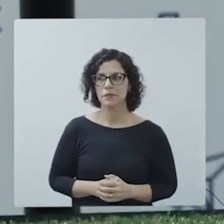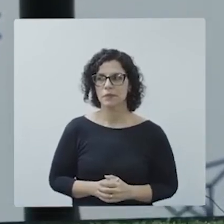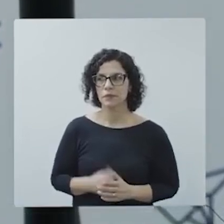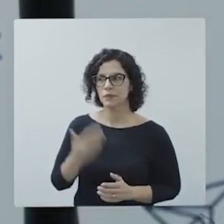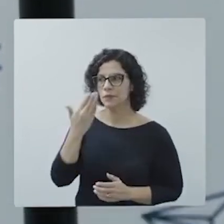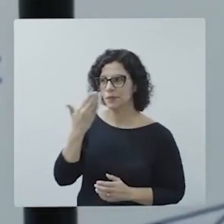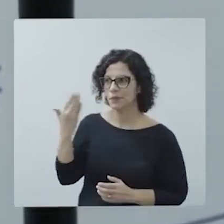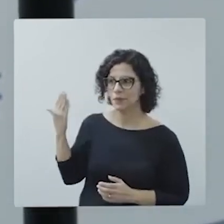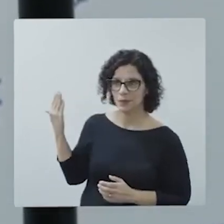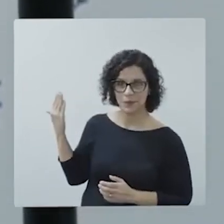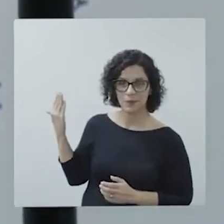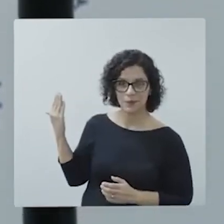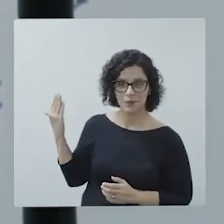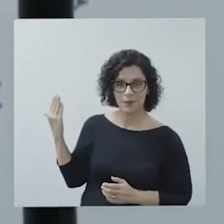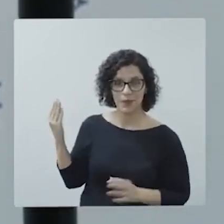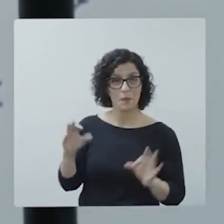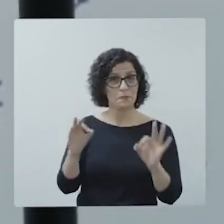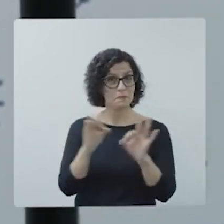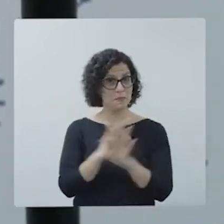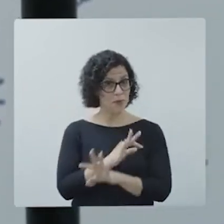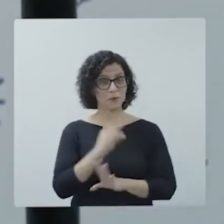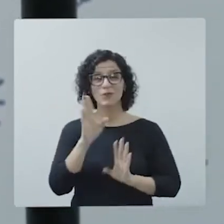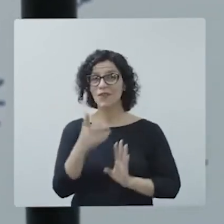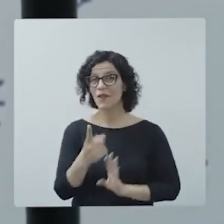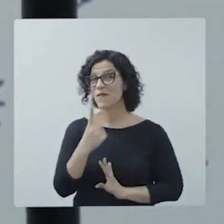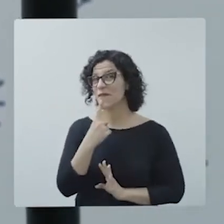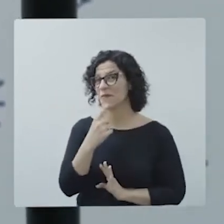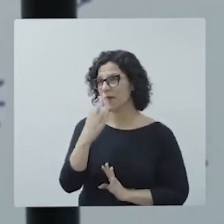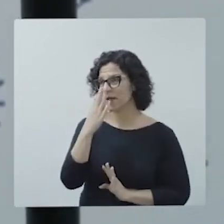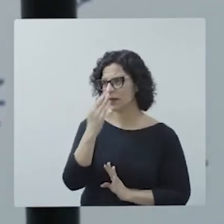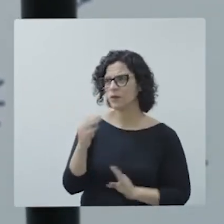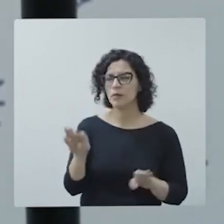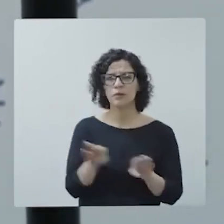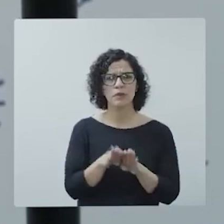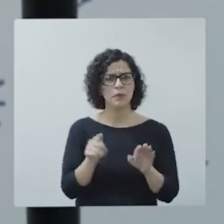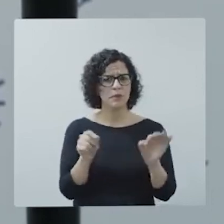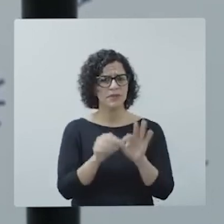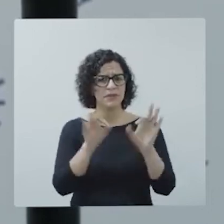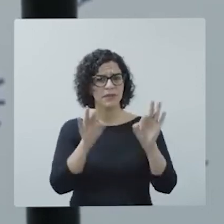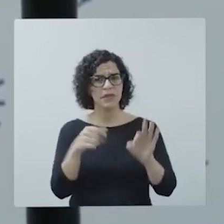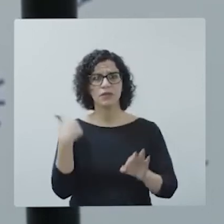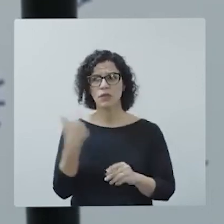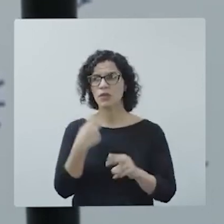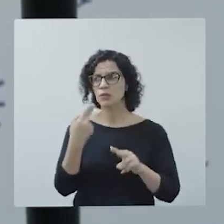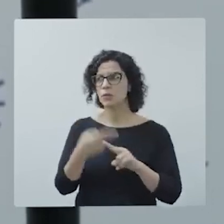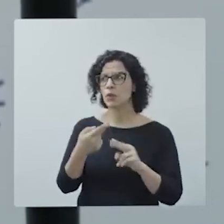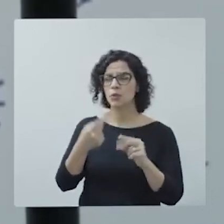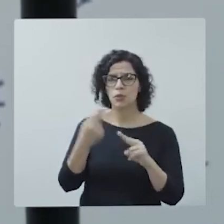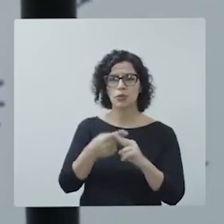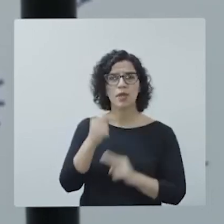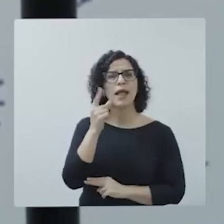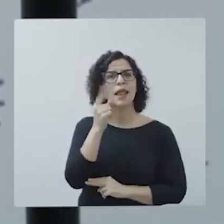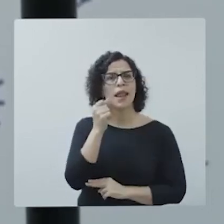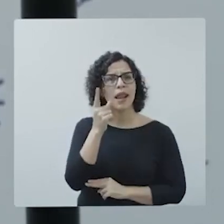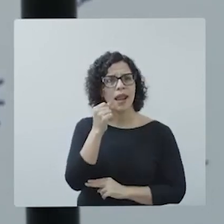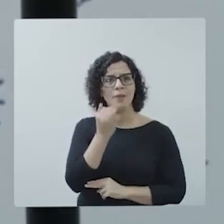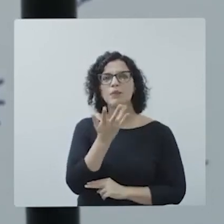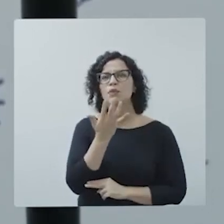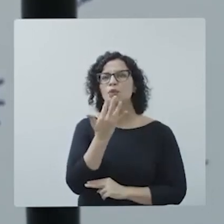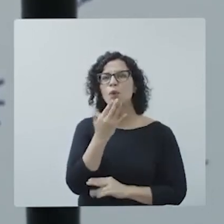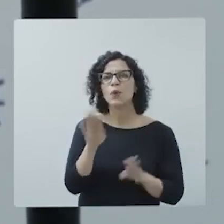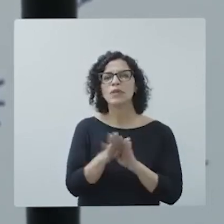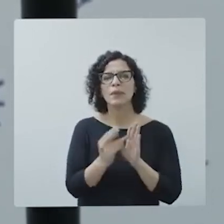E aqui nós já temos assim a raposa. Agora, para completar, você pode pegar o lápis de cor